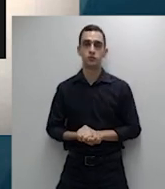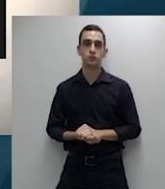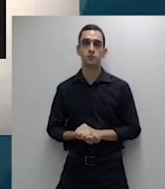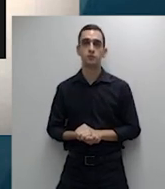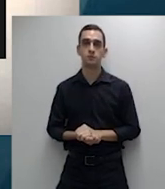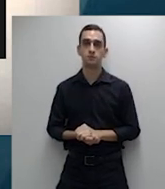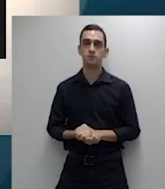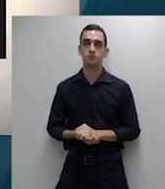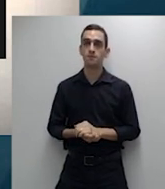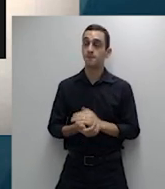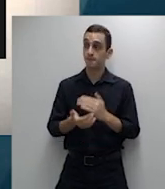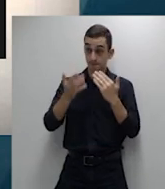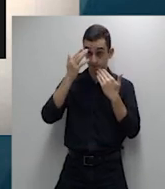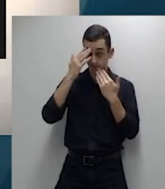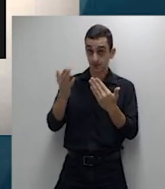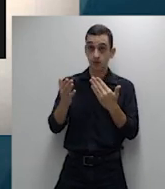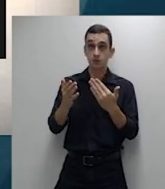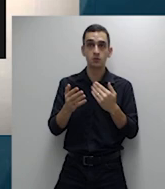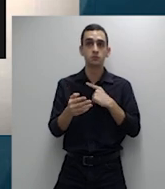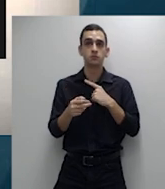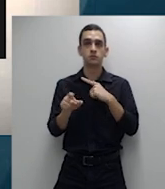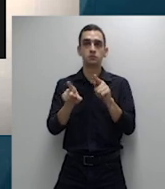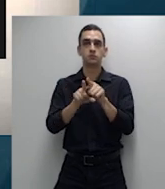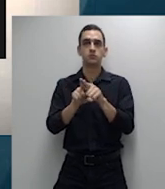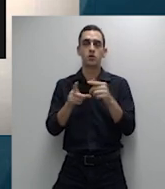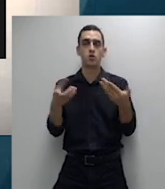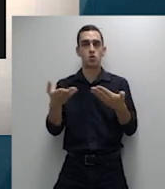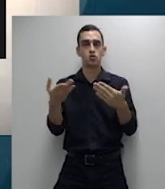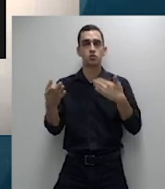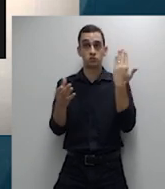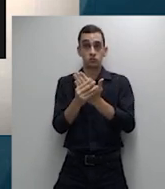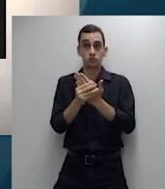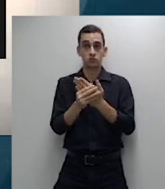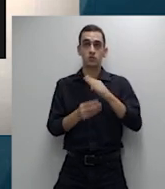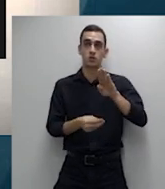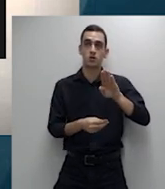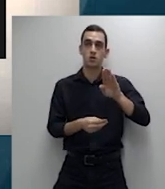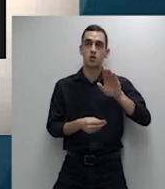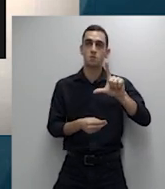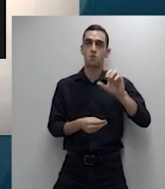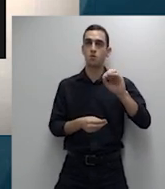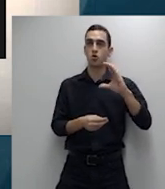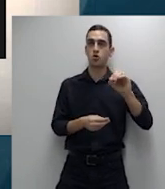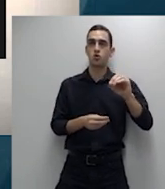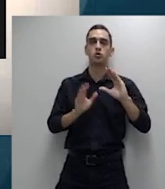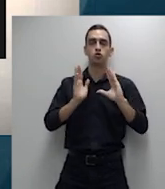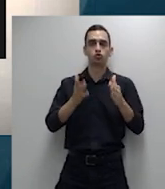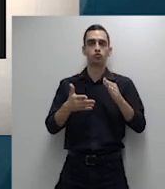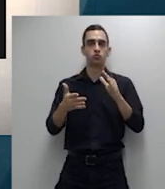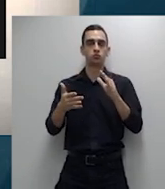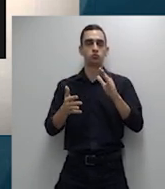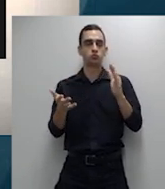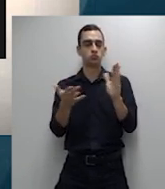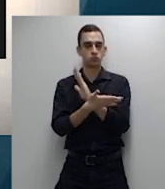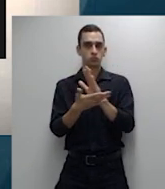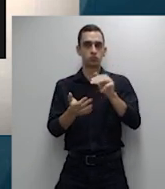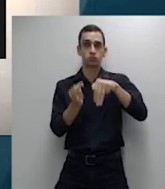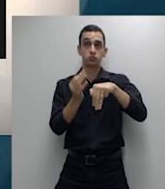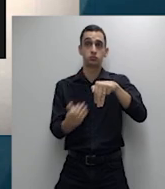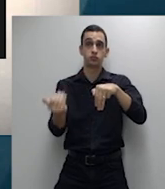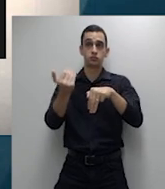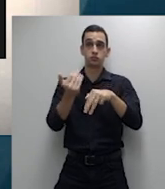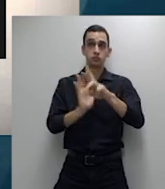Gengis então é ter um bloco de processo que foram indicados pelos respectivos relatores sem destaques